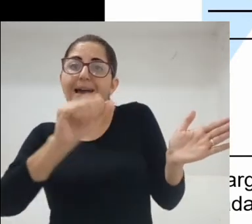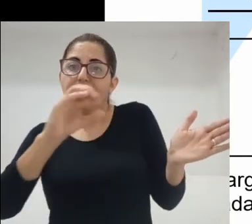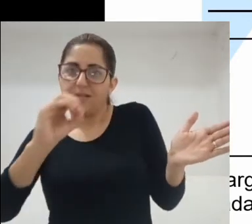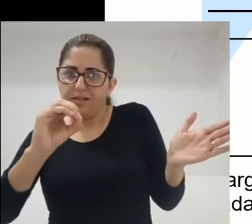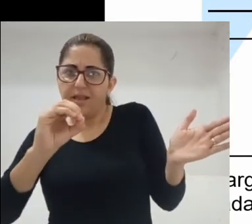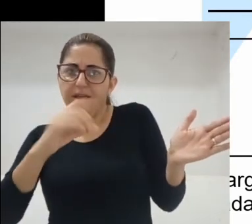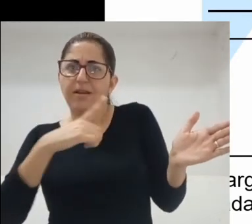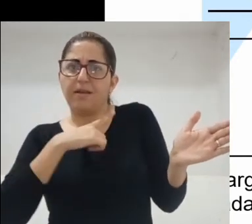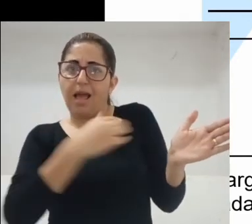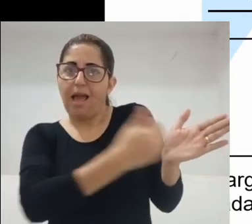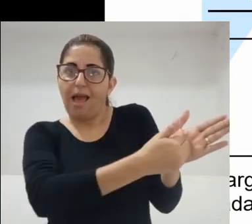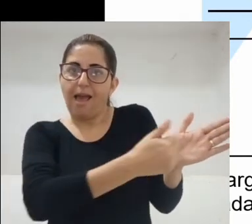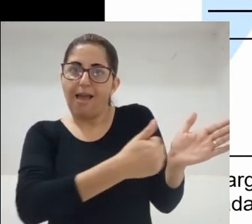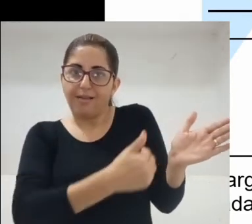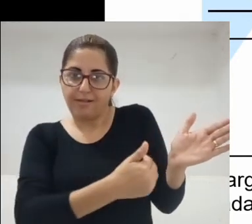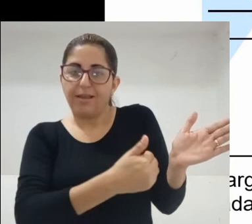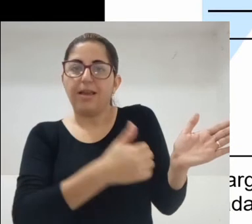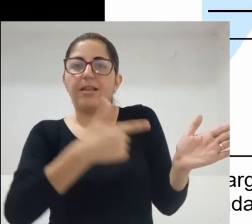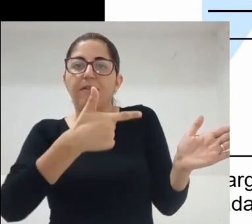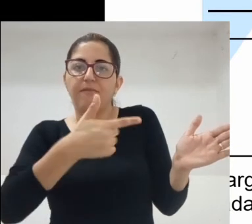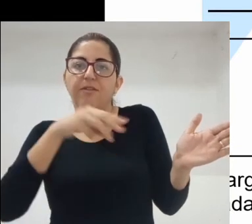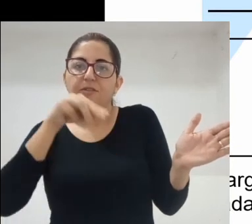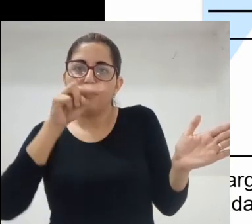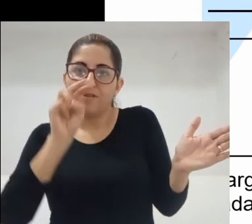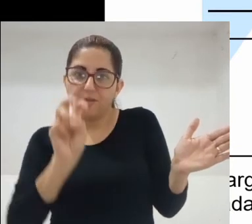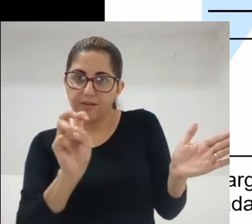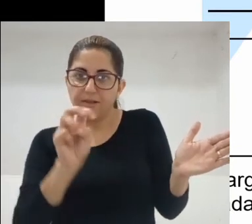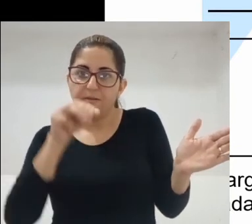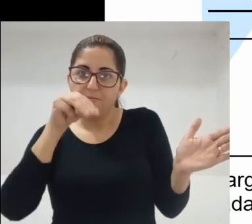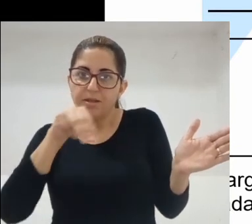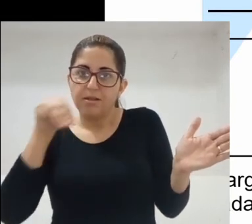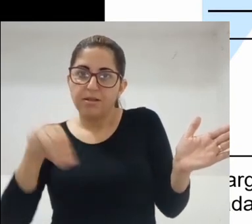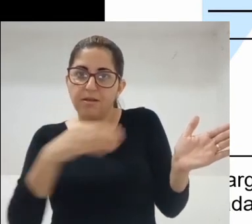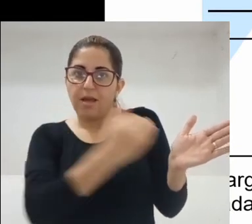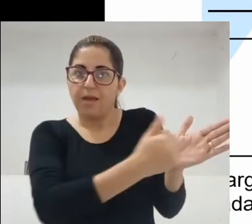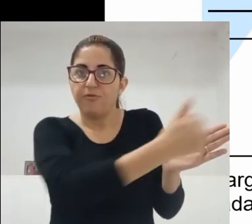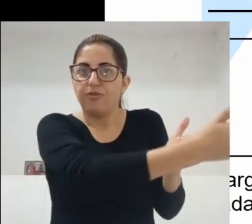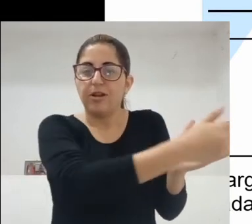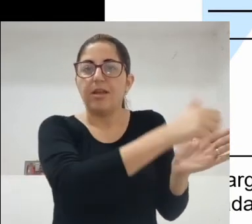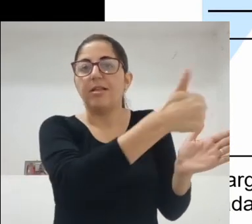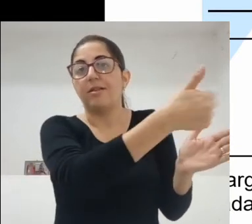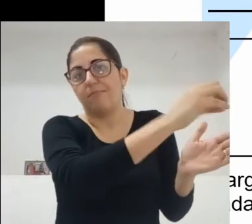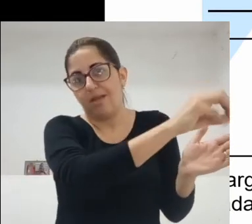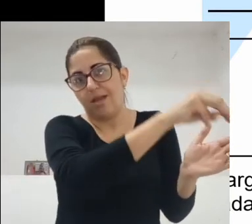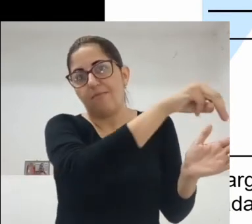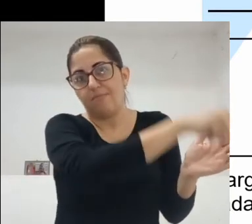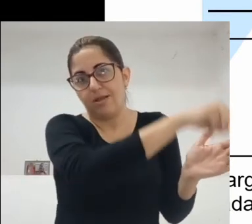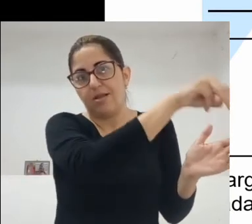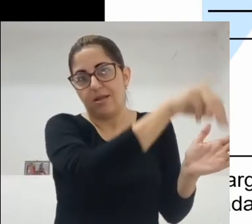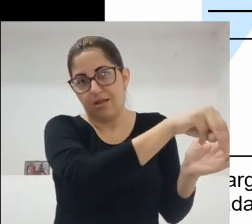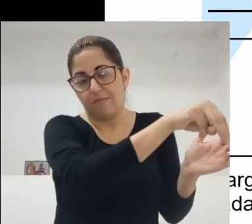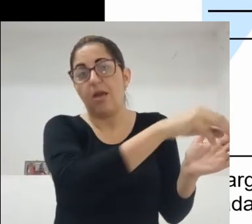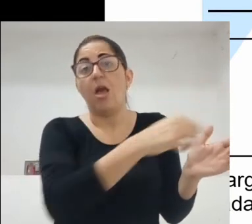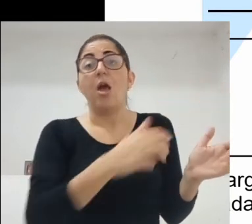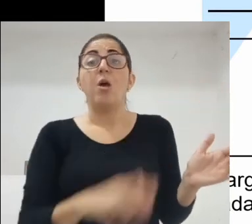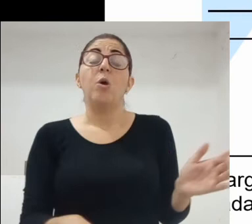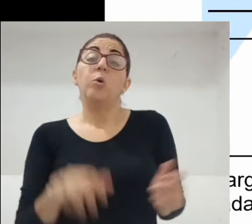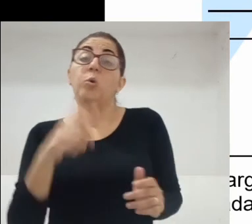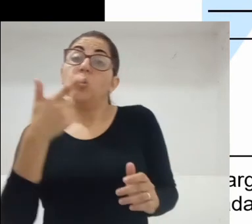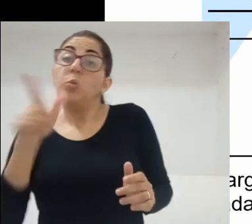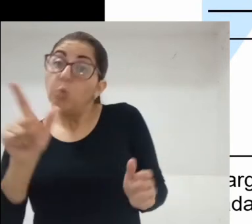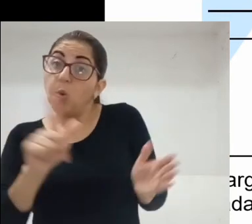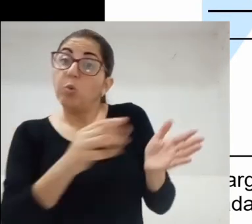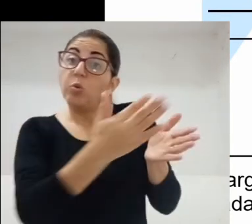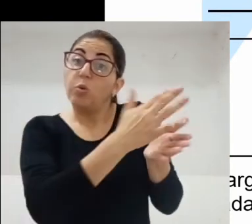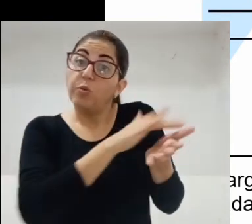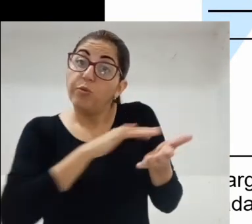gente tem aqui, por exemplo, no formato A0, a margem esquerda vai ter 25 milímetros, a margem direita